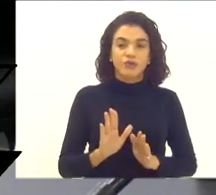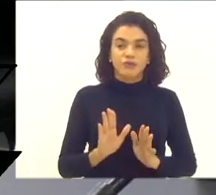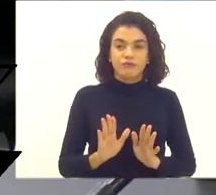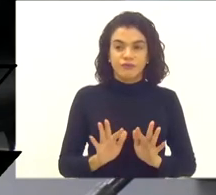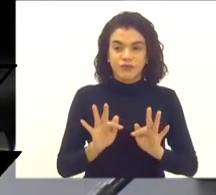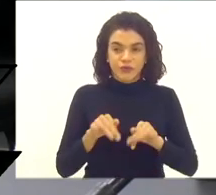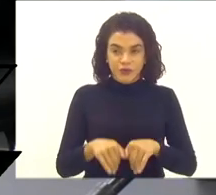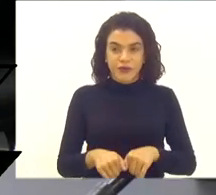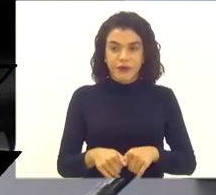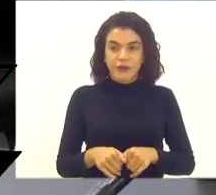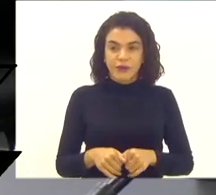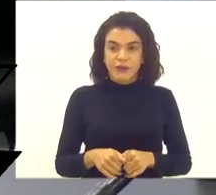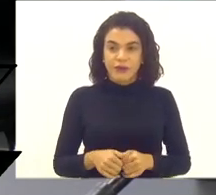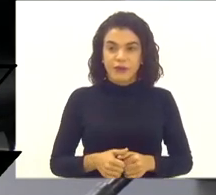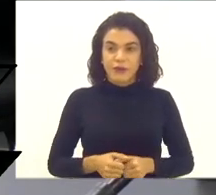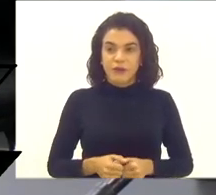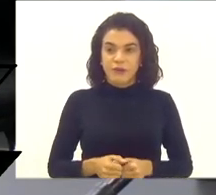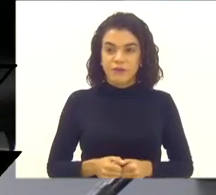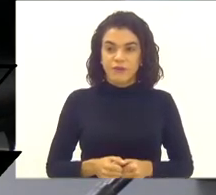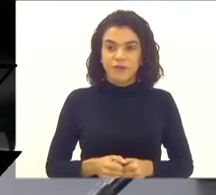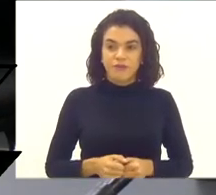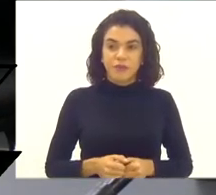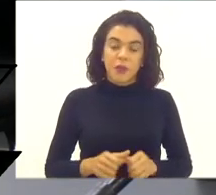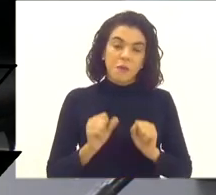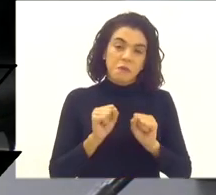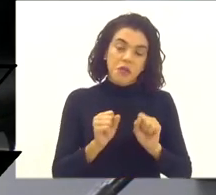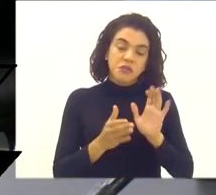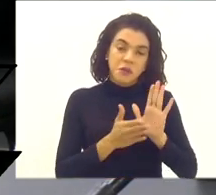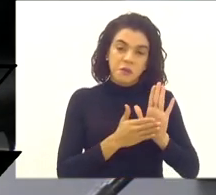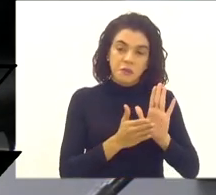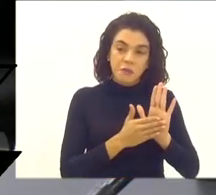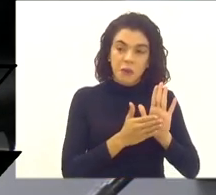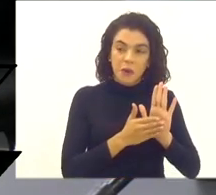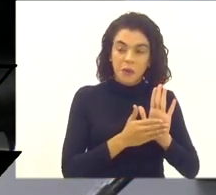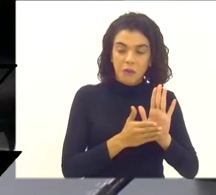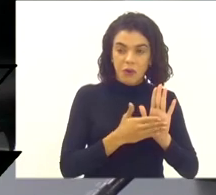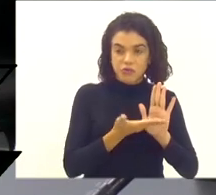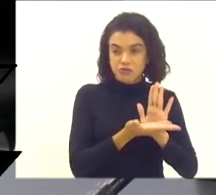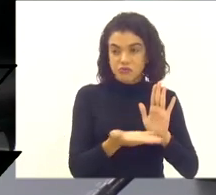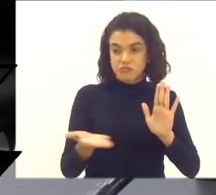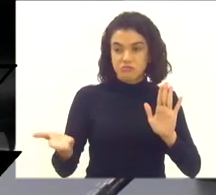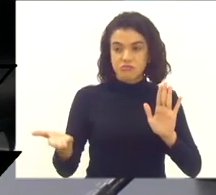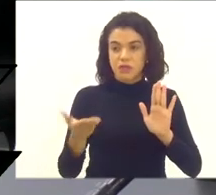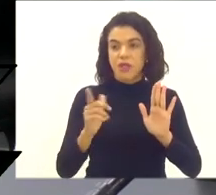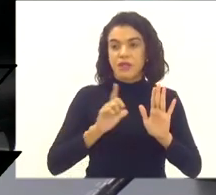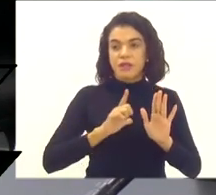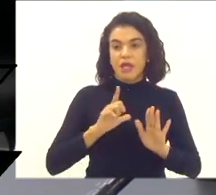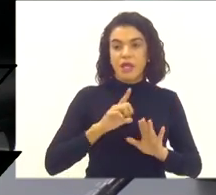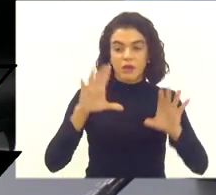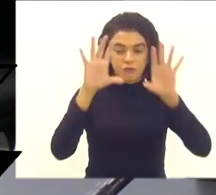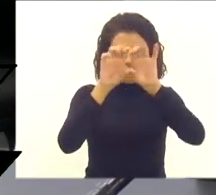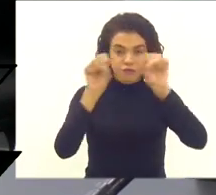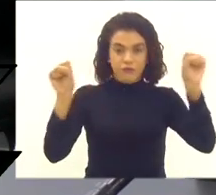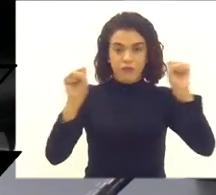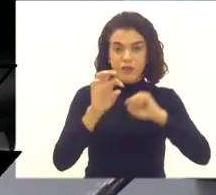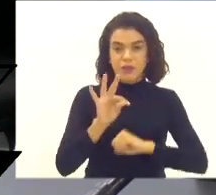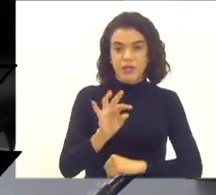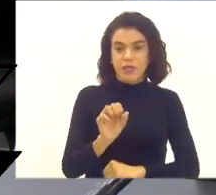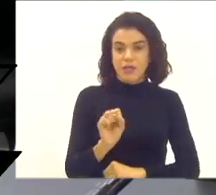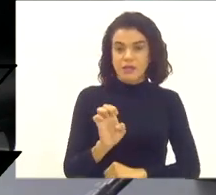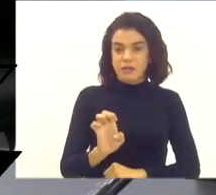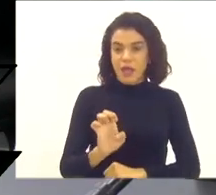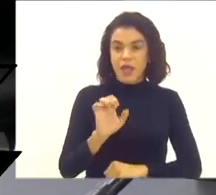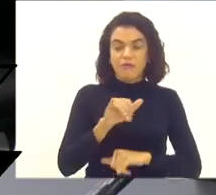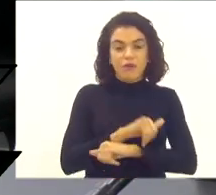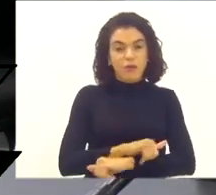o que podem ser propostas a gente tem aí o TSE no período das eleições fez